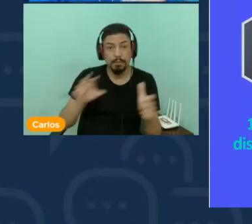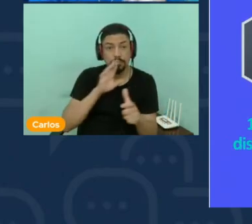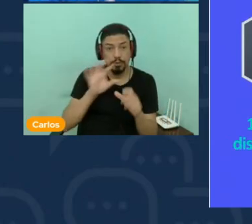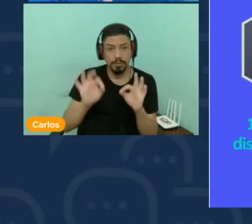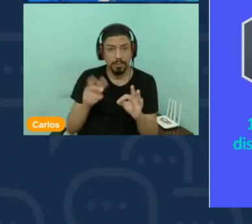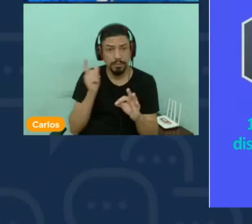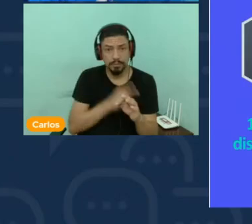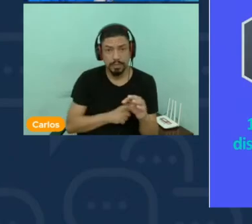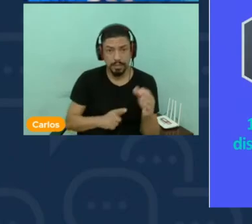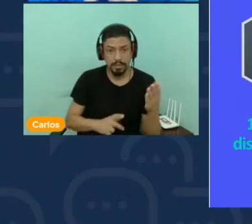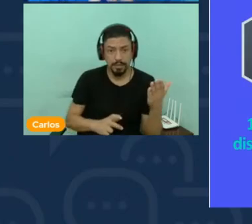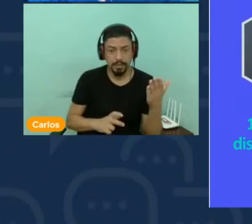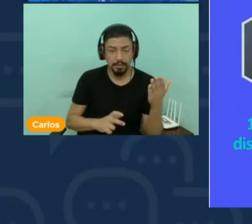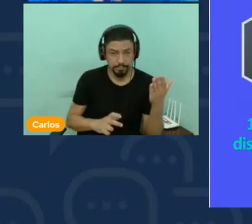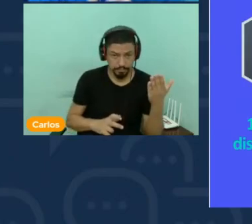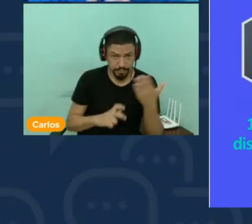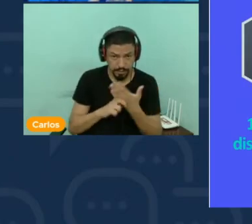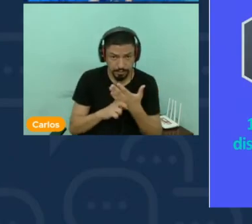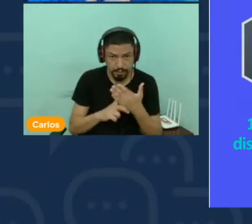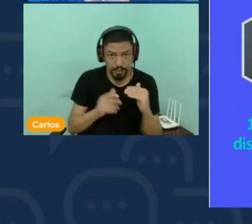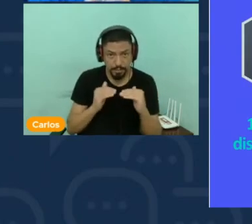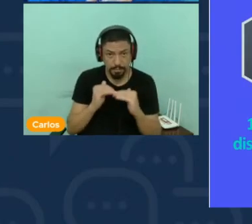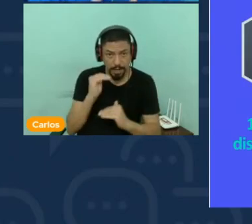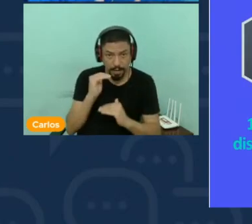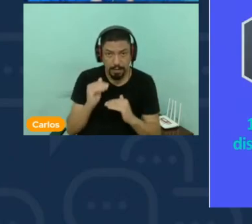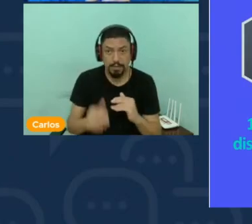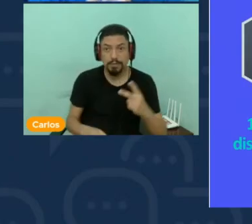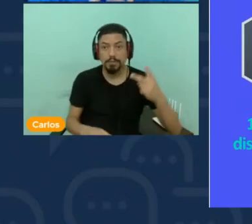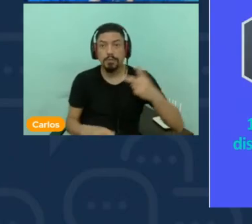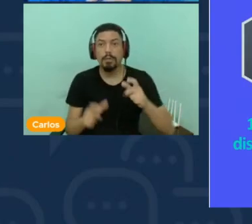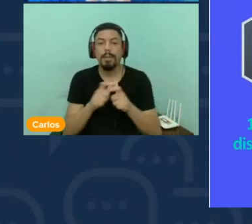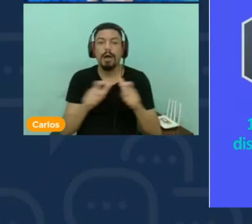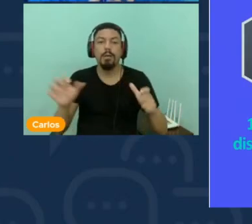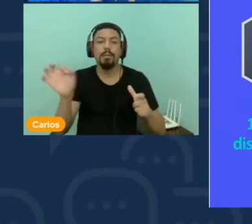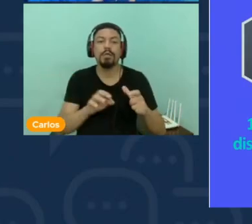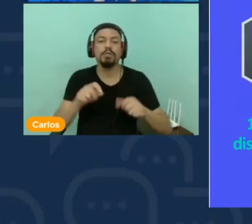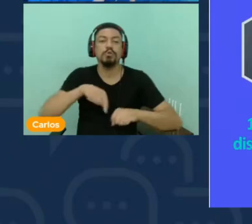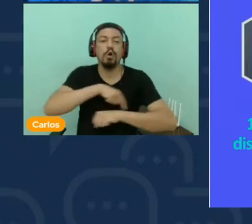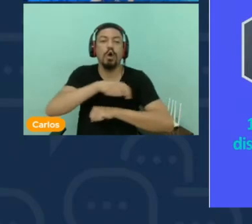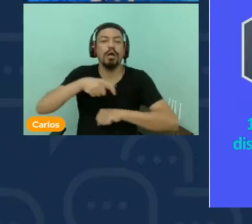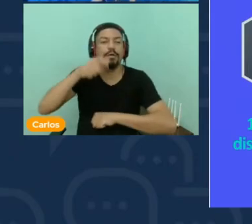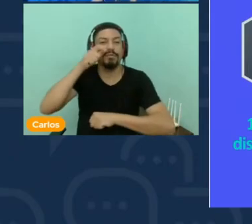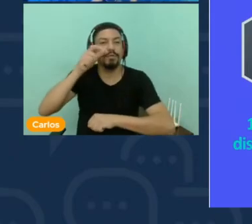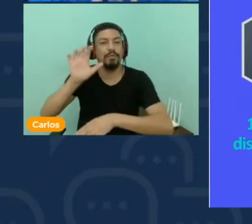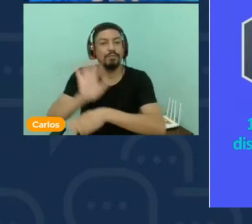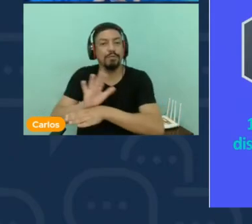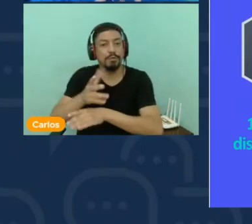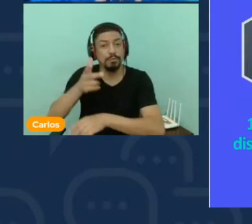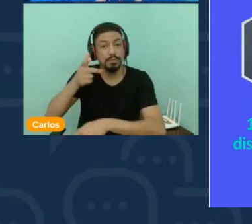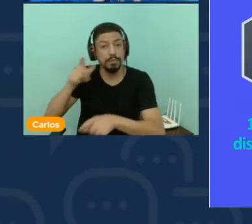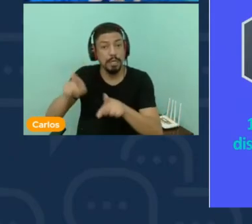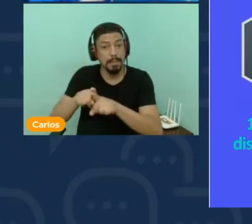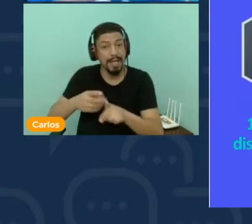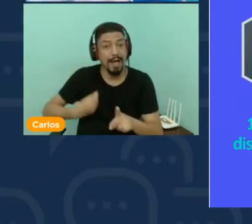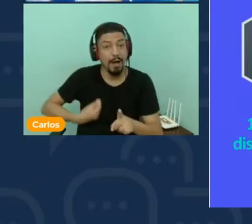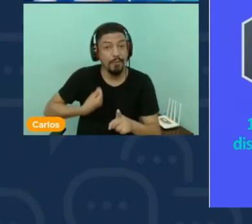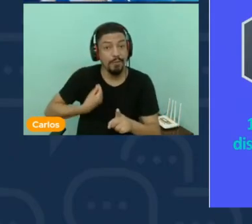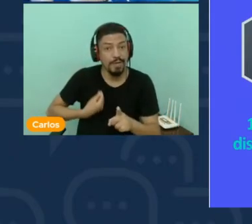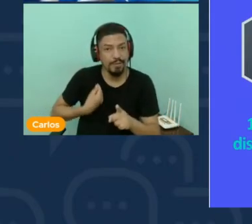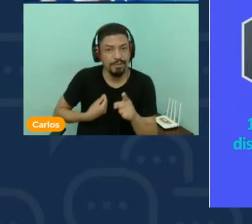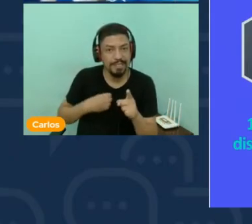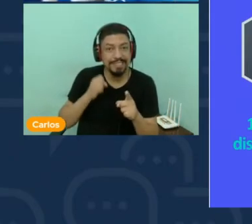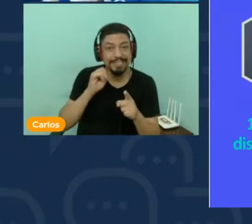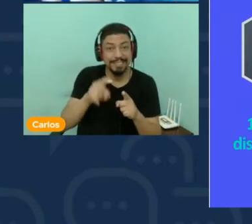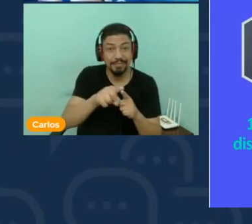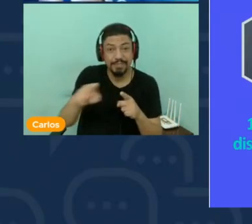frente. Maior porcentagem de horas assistidas nas aulas gravadas e ao vivo. Ou seja, se